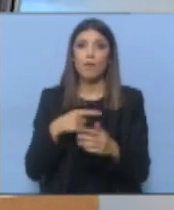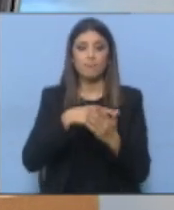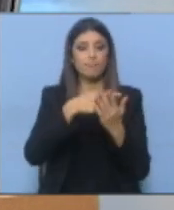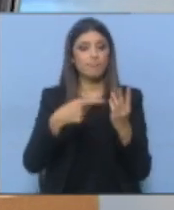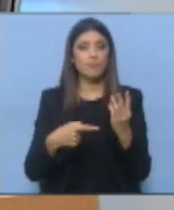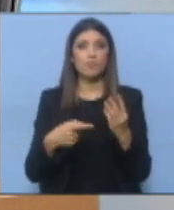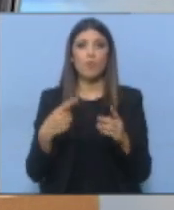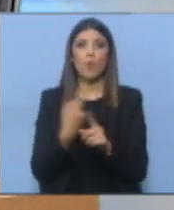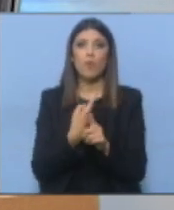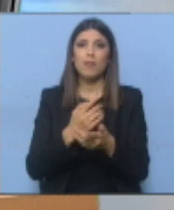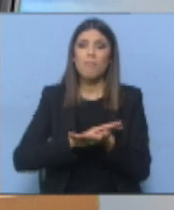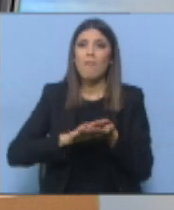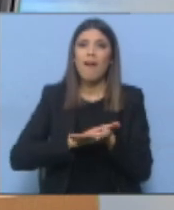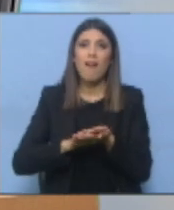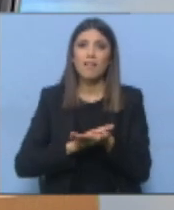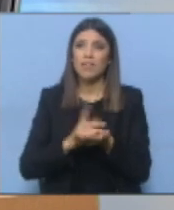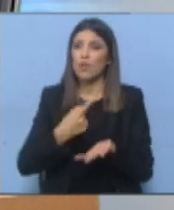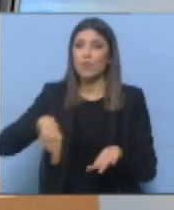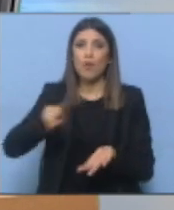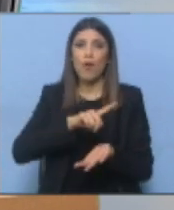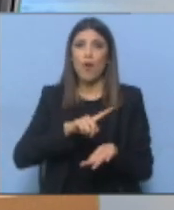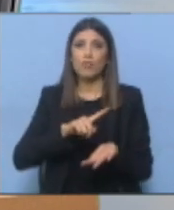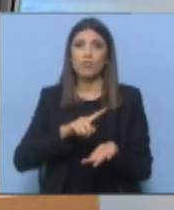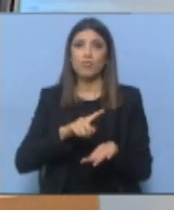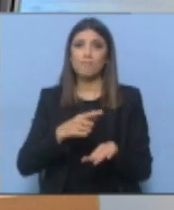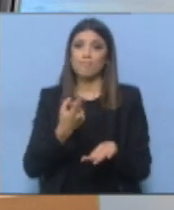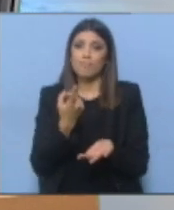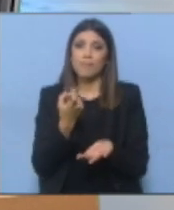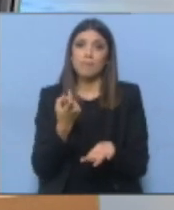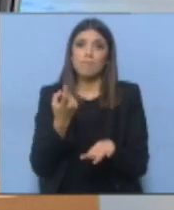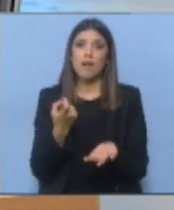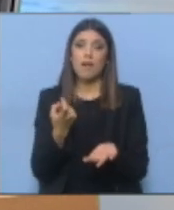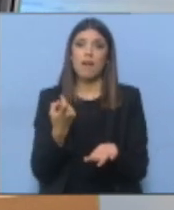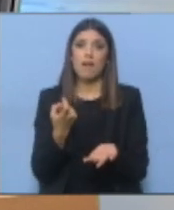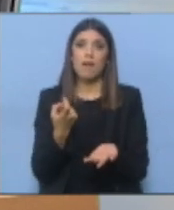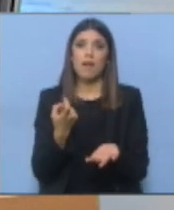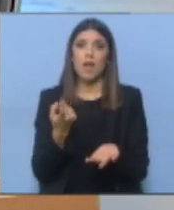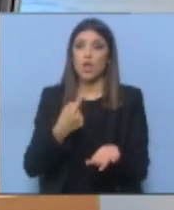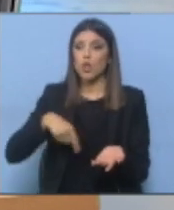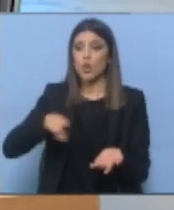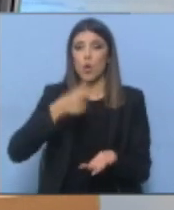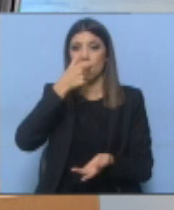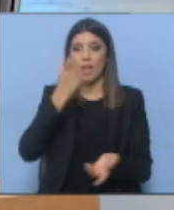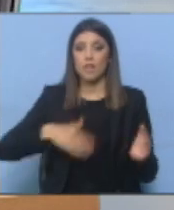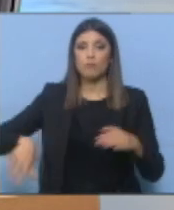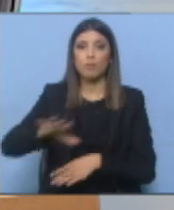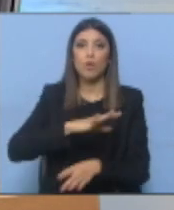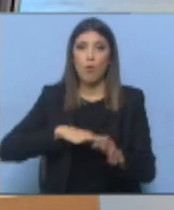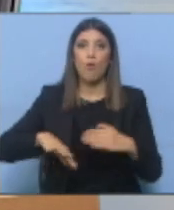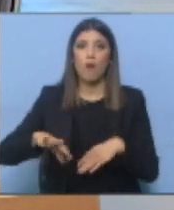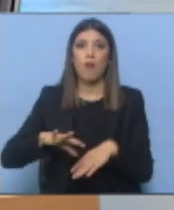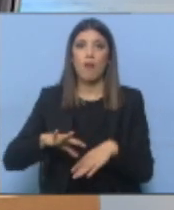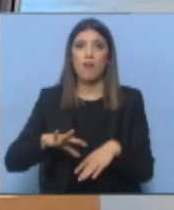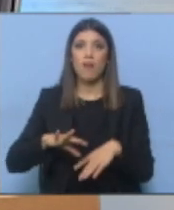que nós todos temos de estar cientes que toda a população, todas as